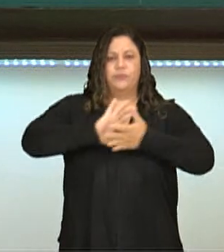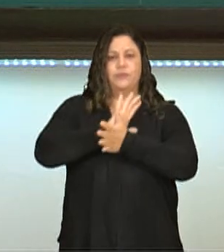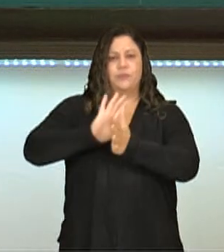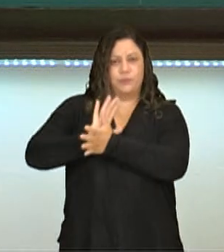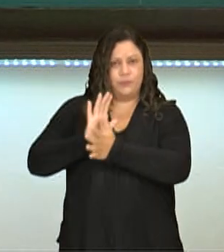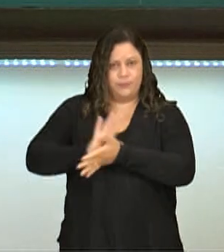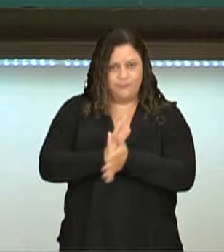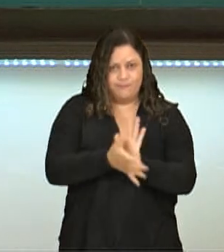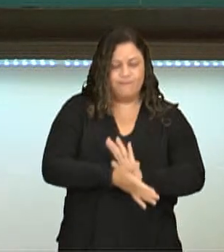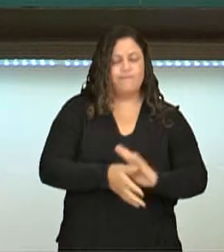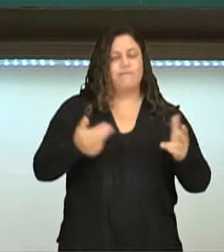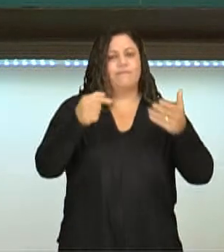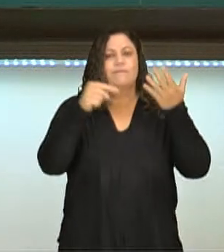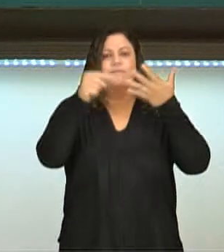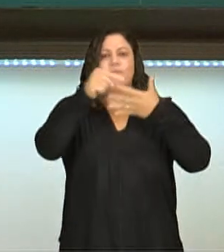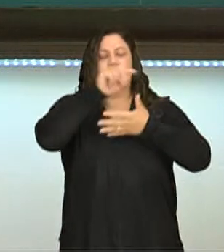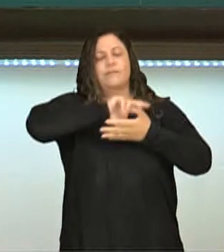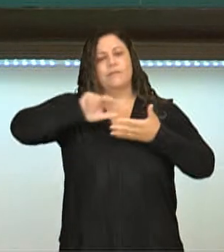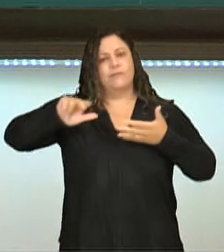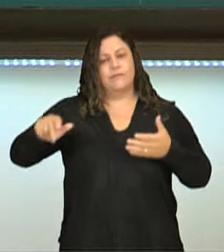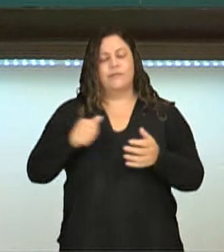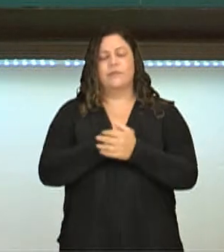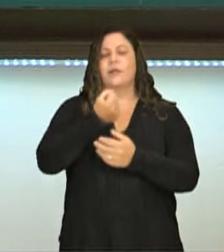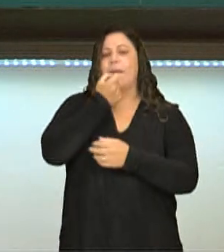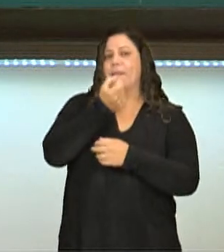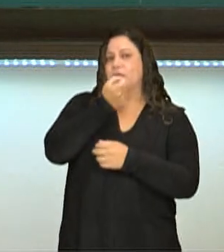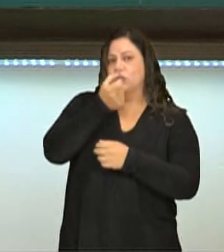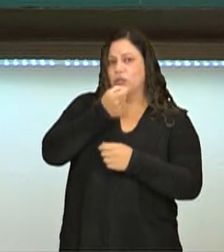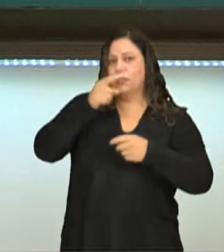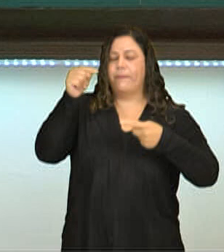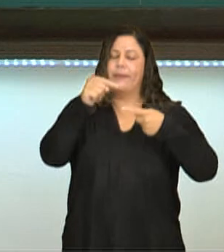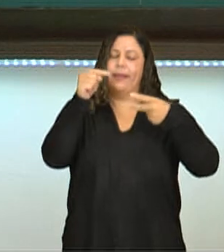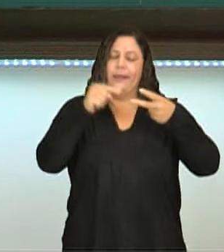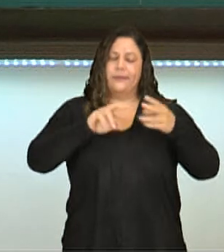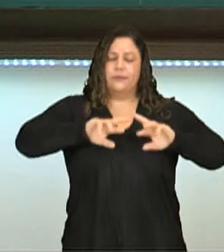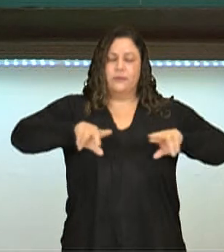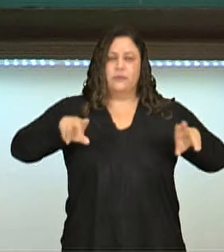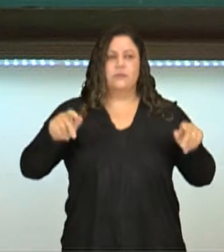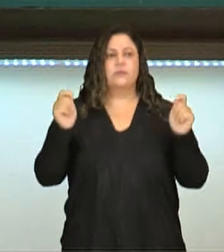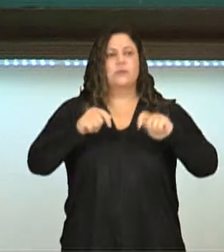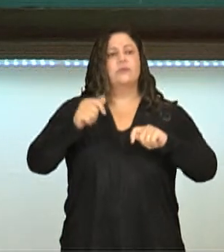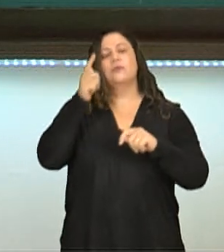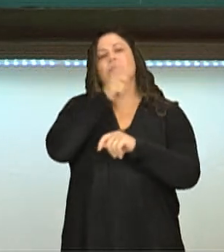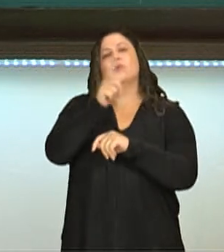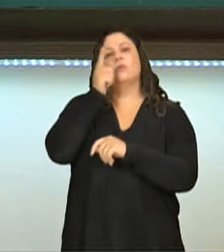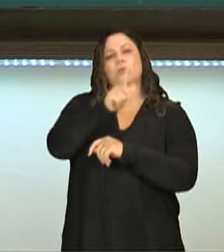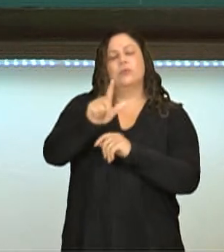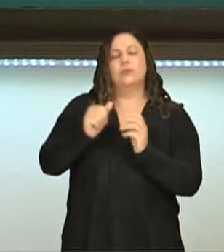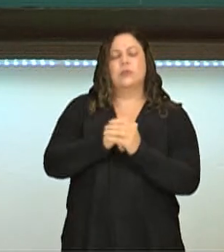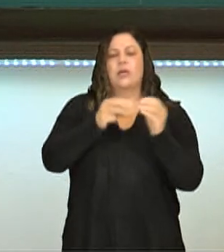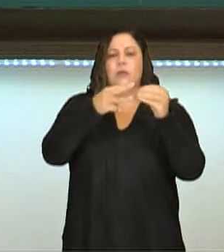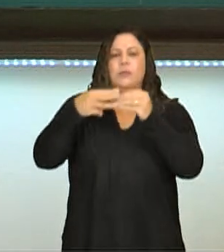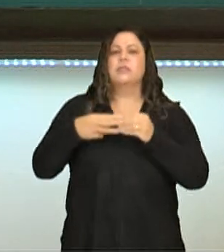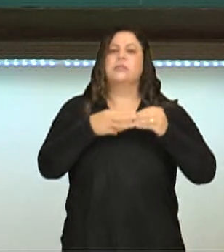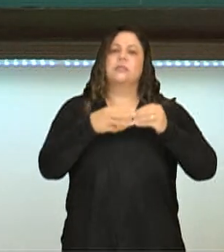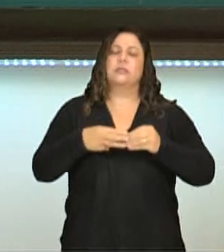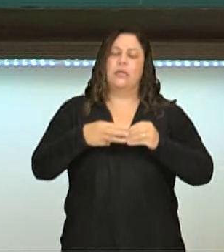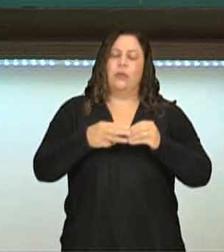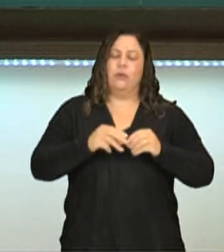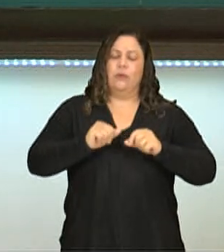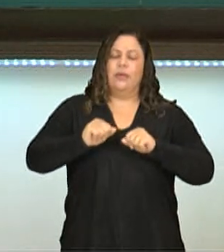cancerígenas. Existem várias iniciativas com medicamentos, Essa daqui, eles conseguem ativar algumas células que fazem